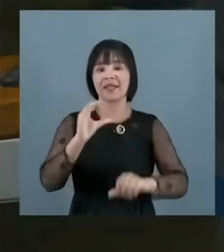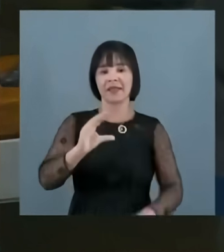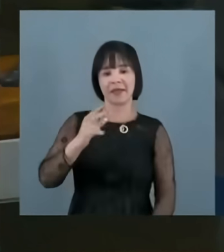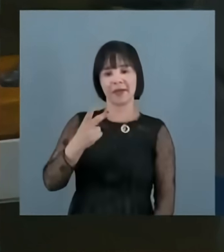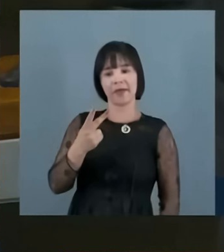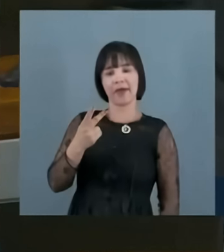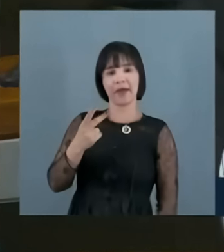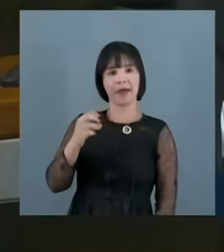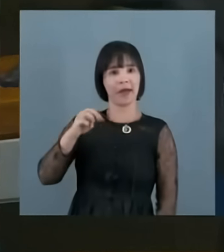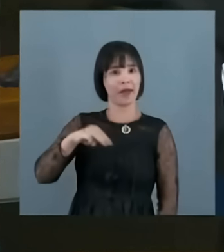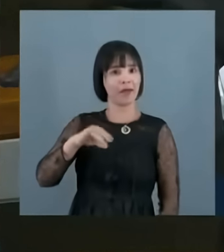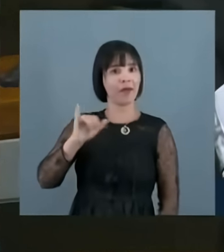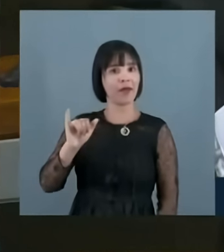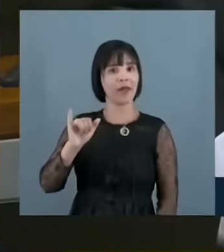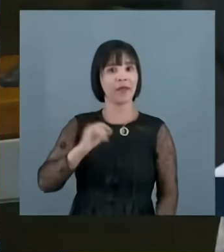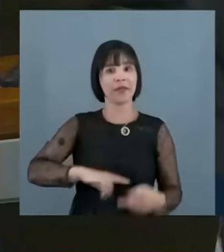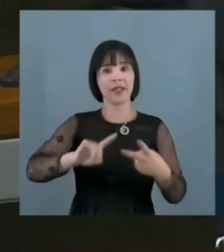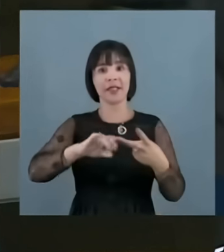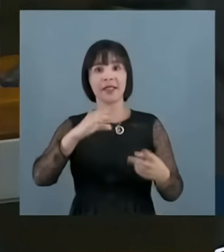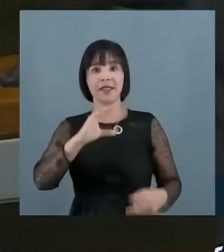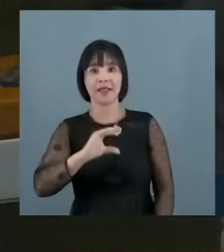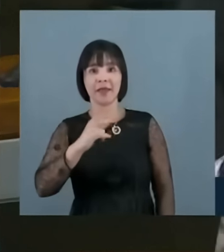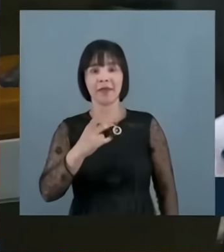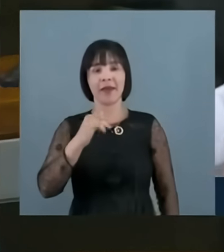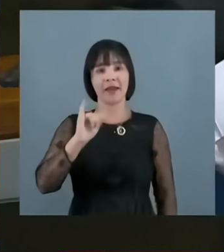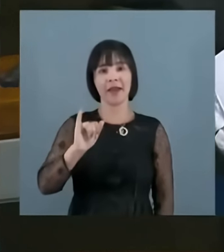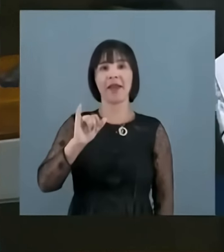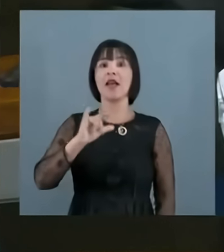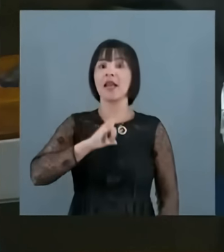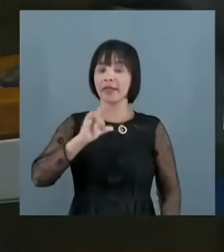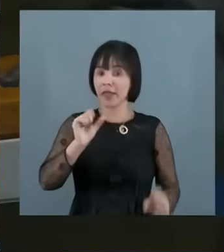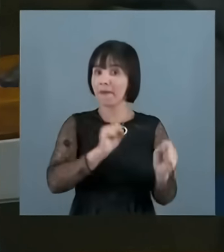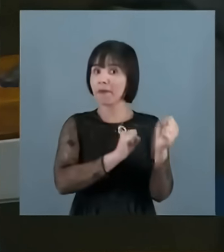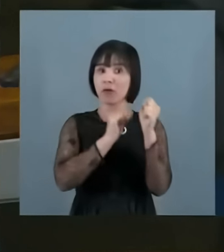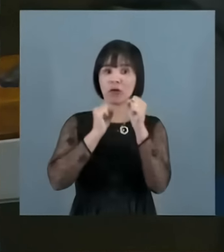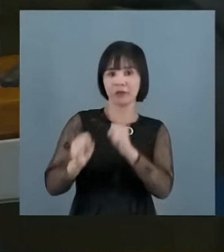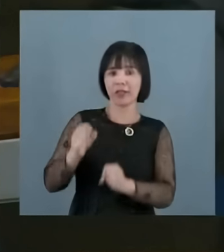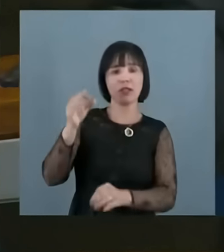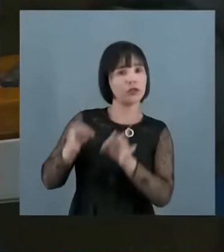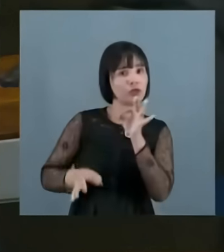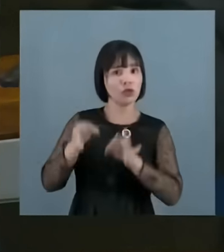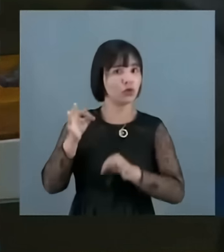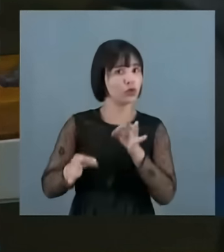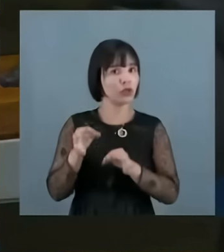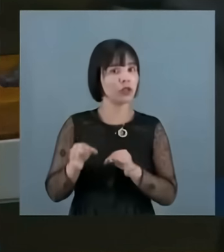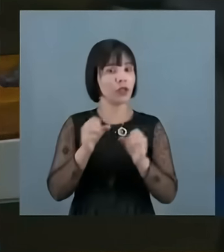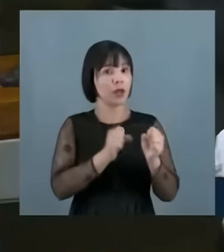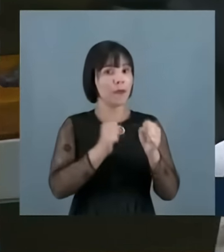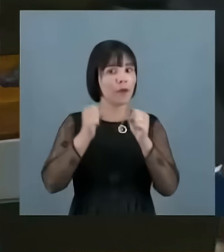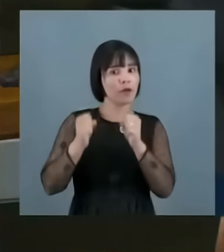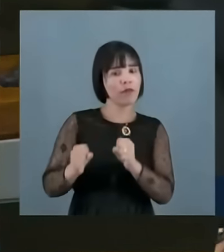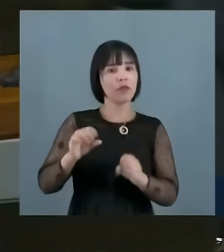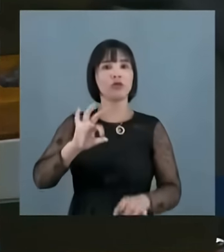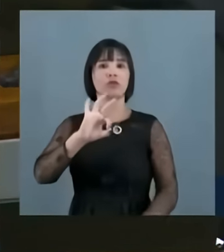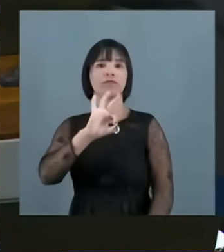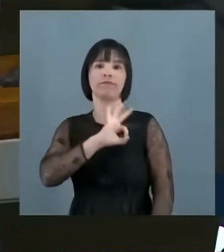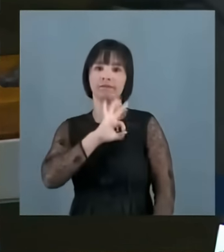CPMI e CPI têm poder de justiça e poder de